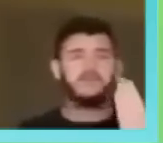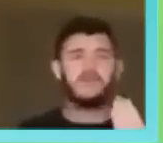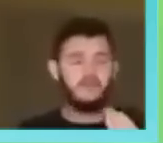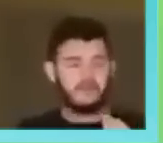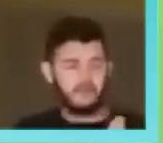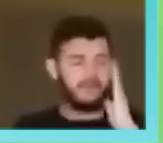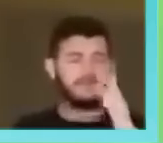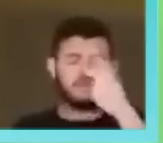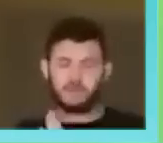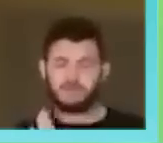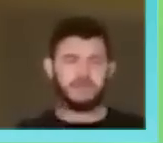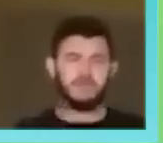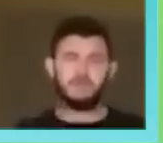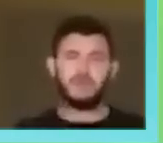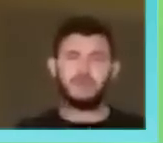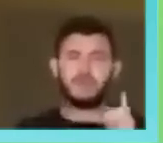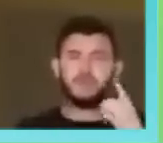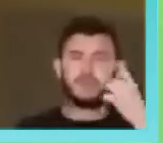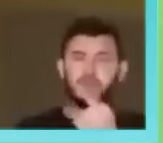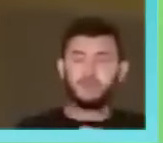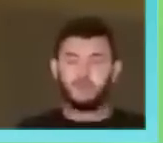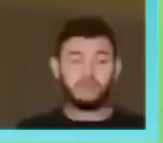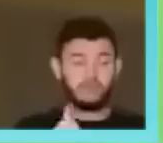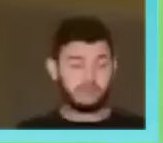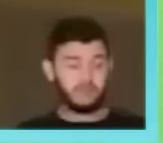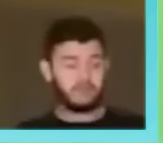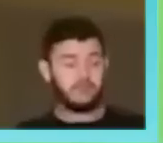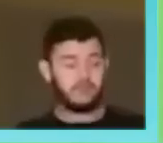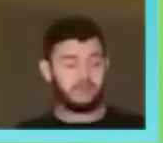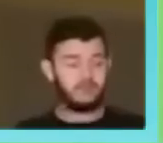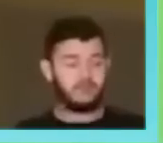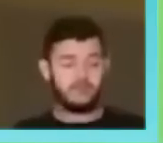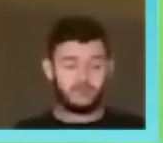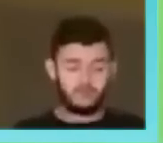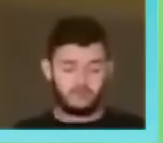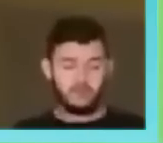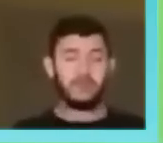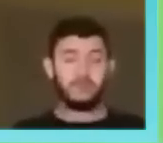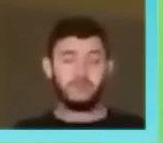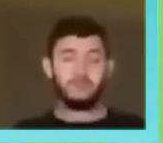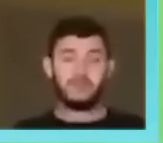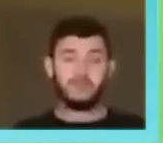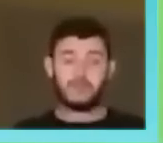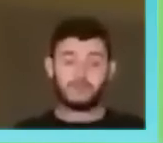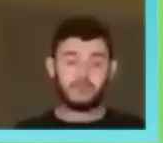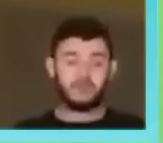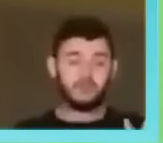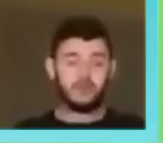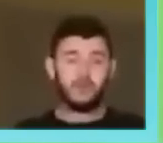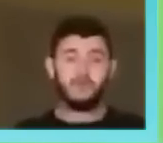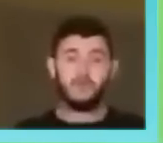se levantado contra o projeto, a não ser o Novo e o governo, e o Novo servindo ao governo